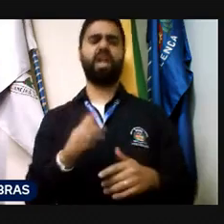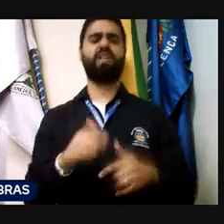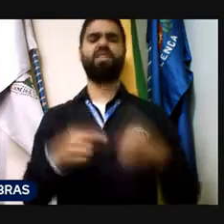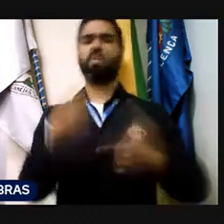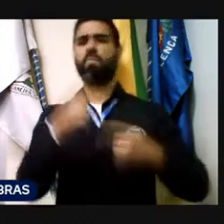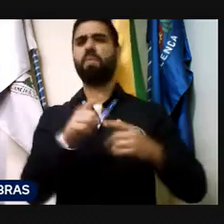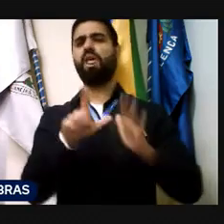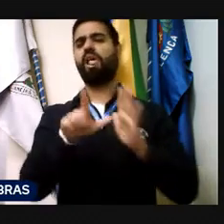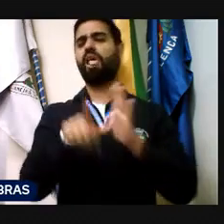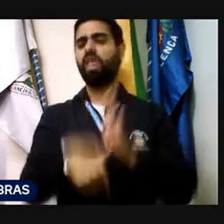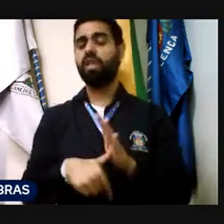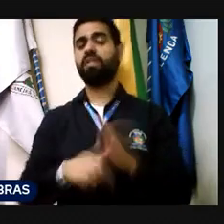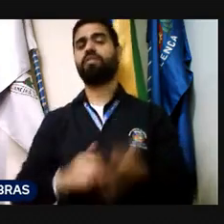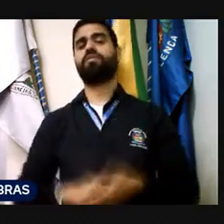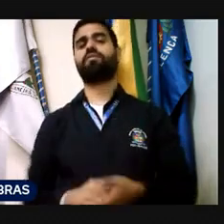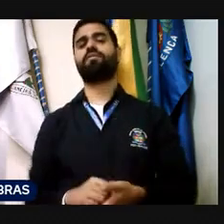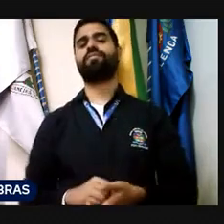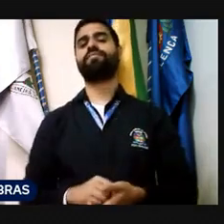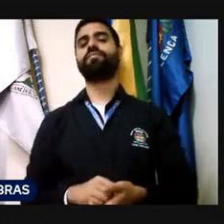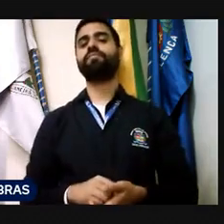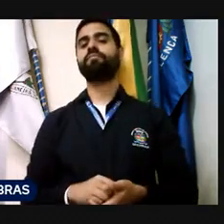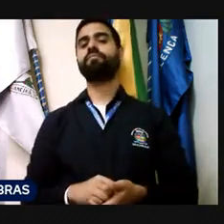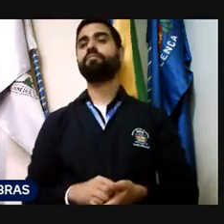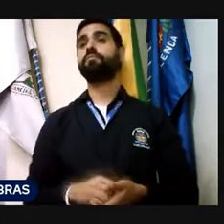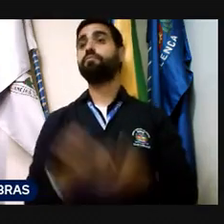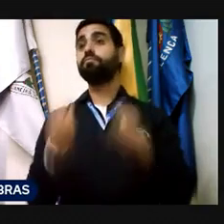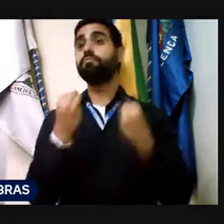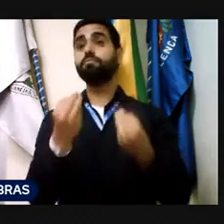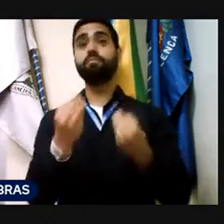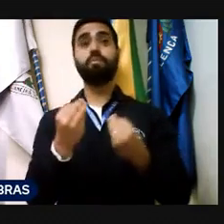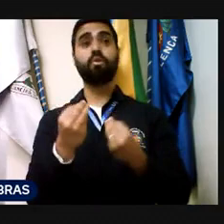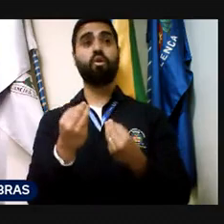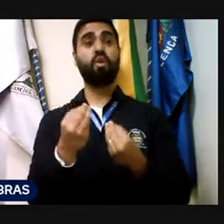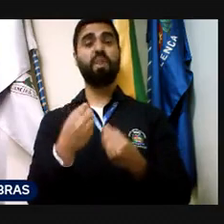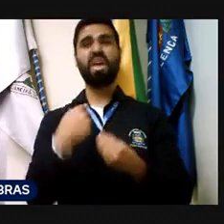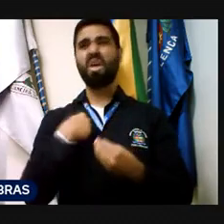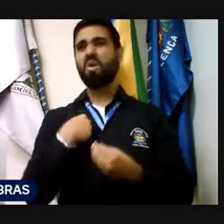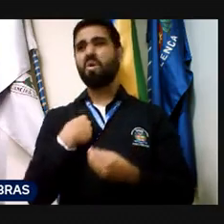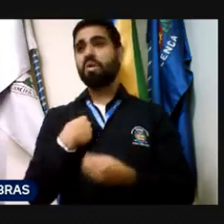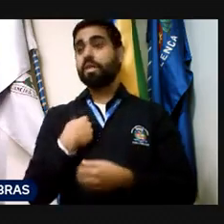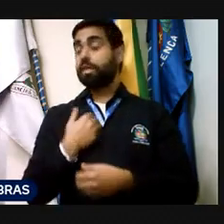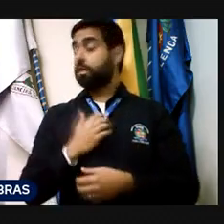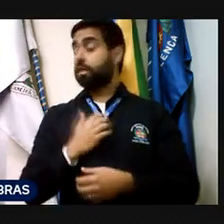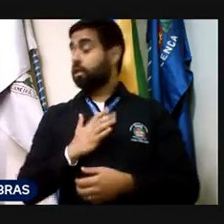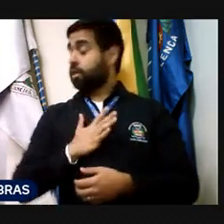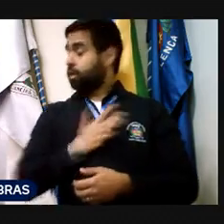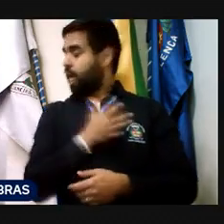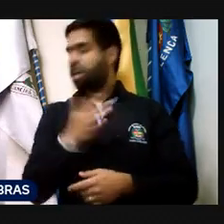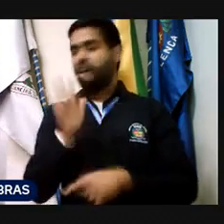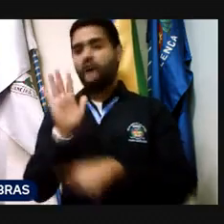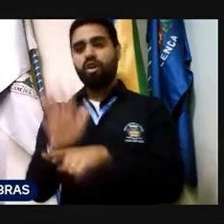que resiste. Meu Deus, que arrependimento de ter ajudado a eleger esse homem.